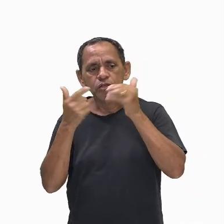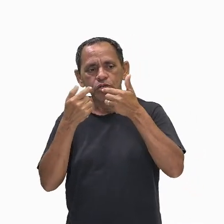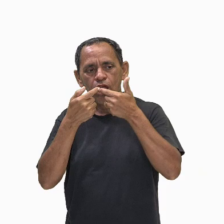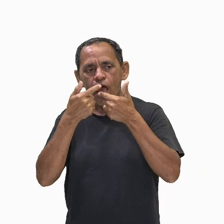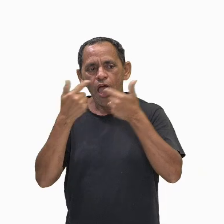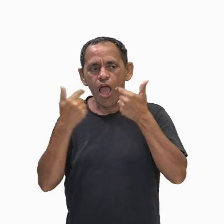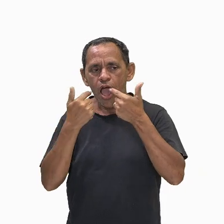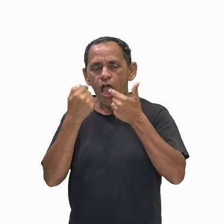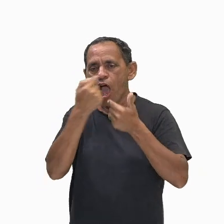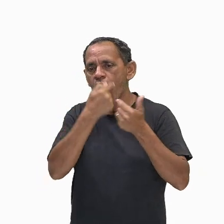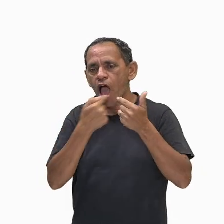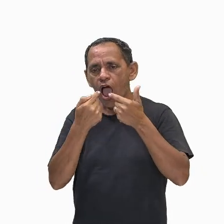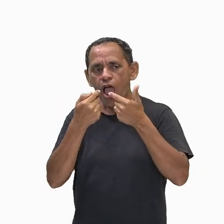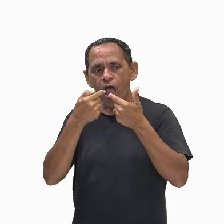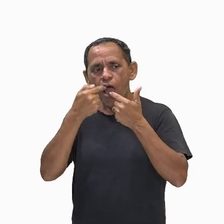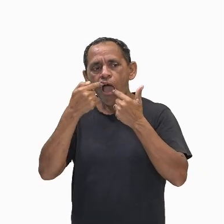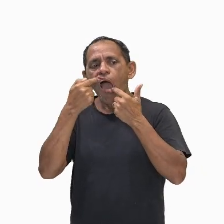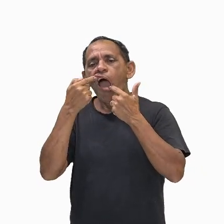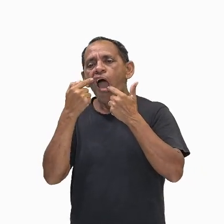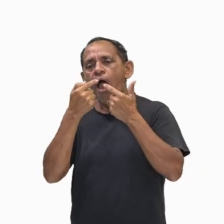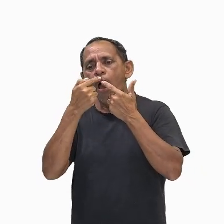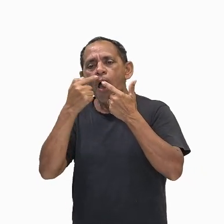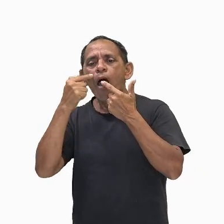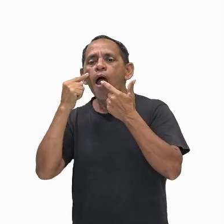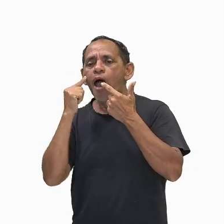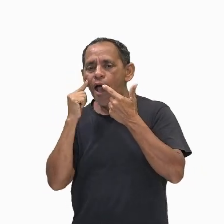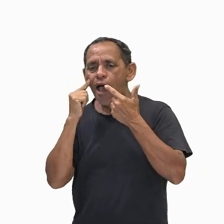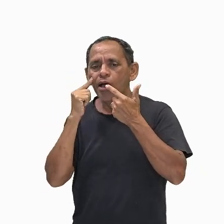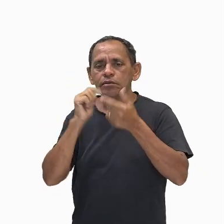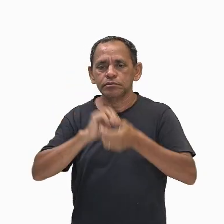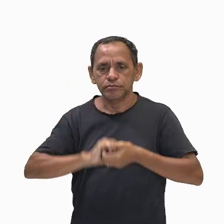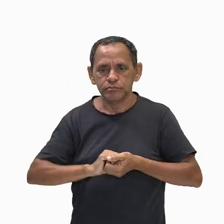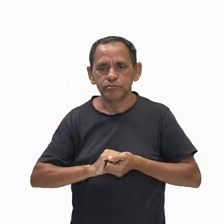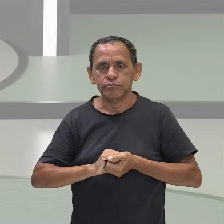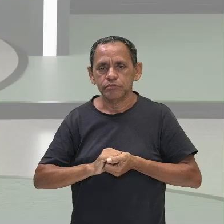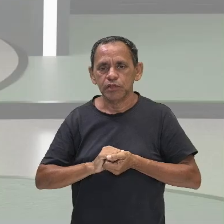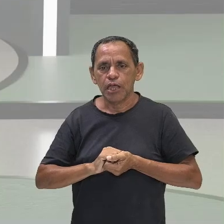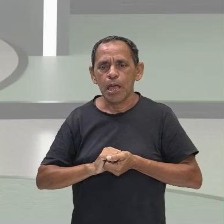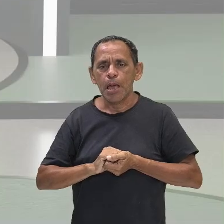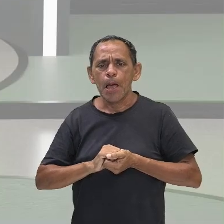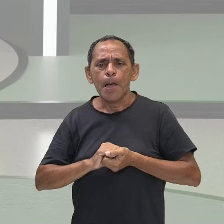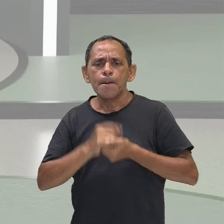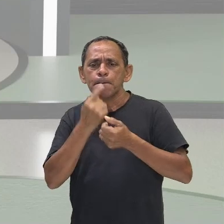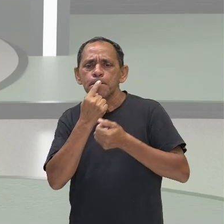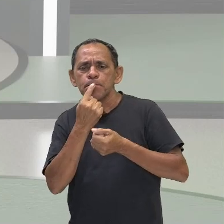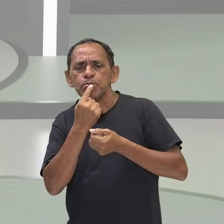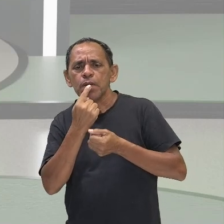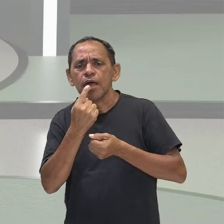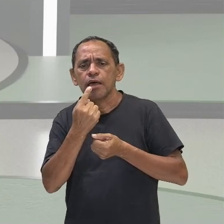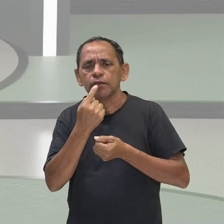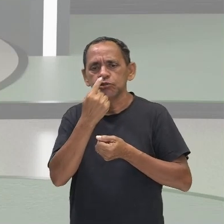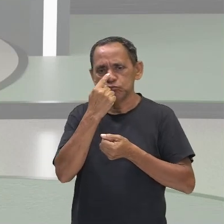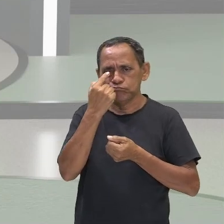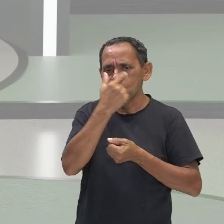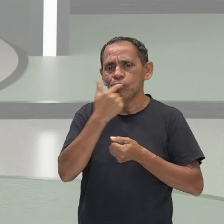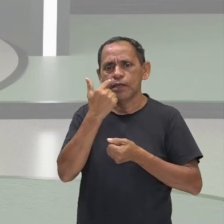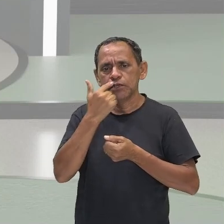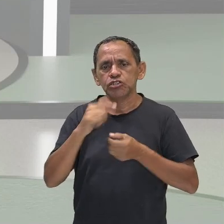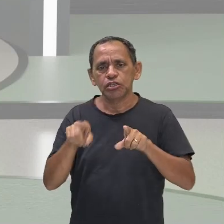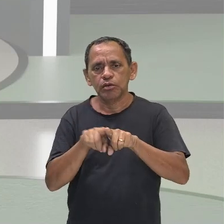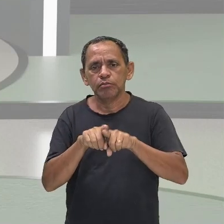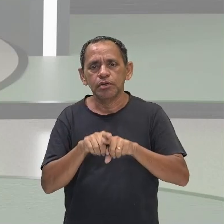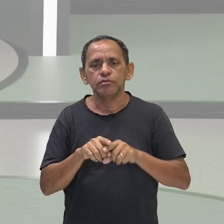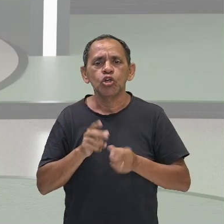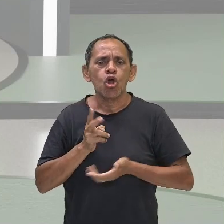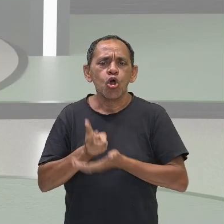palato, que causa uma abertura anômala para dentro do nariz. Dando continuidade aí às nossas